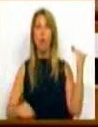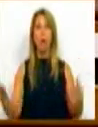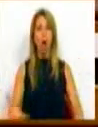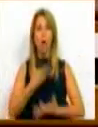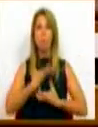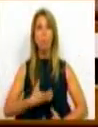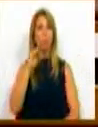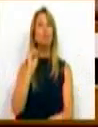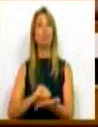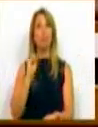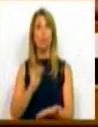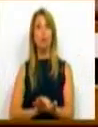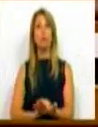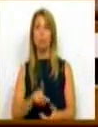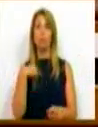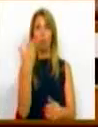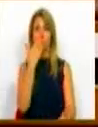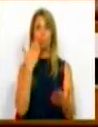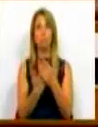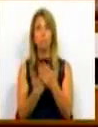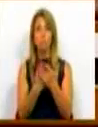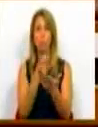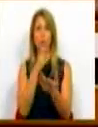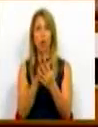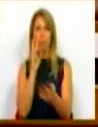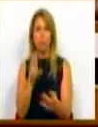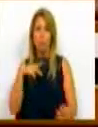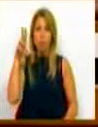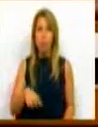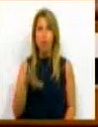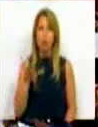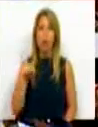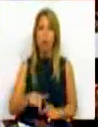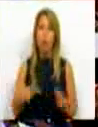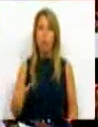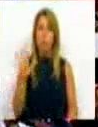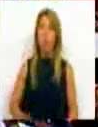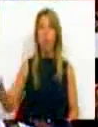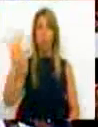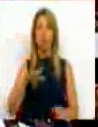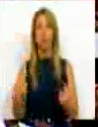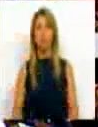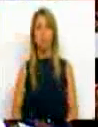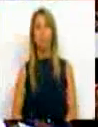e da pobreza com que nos confrontamos dramaticamente no Portugal de hoje.